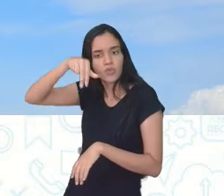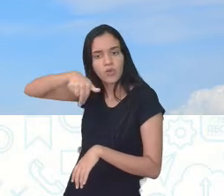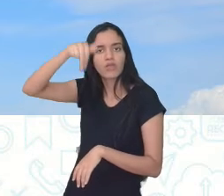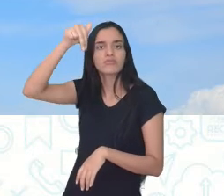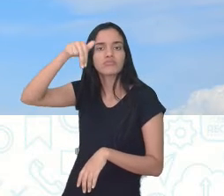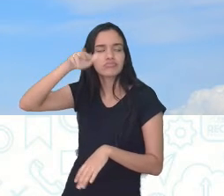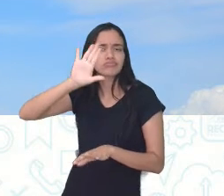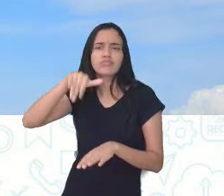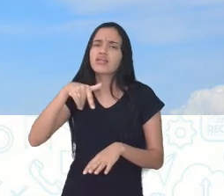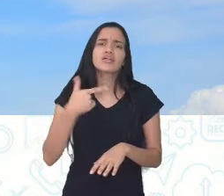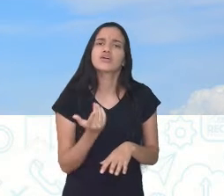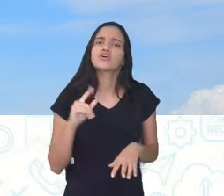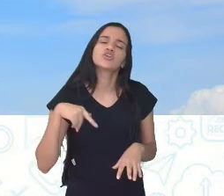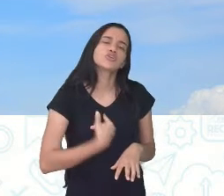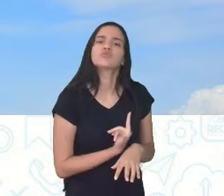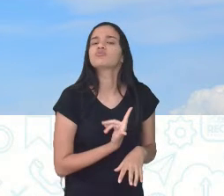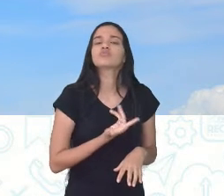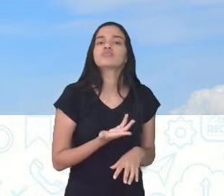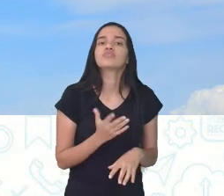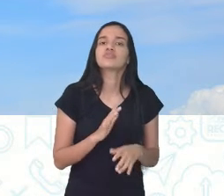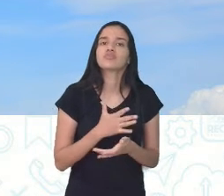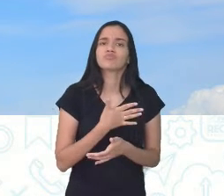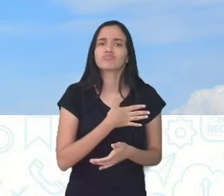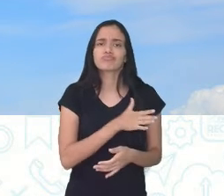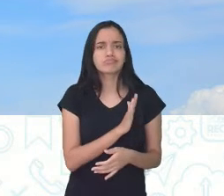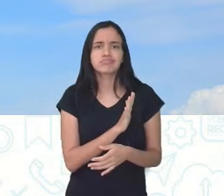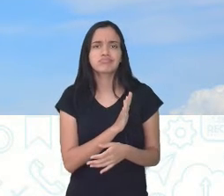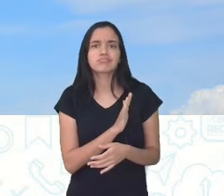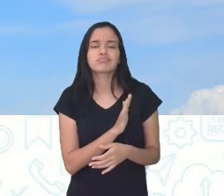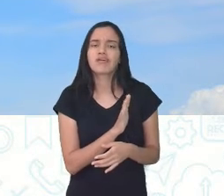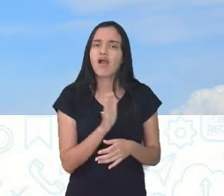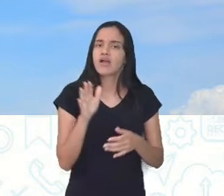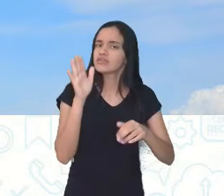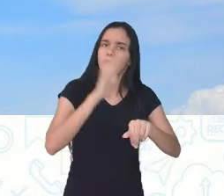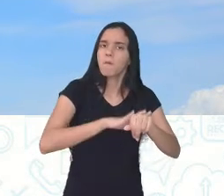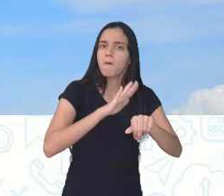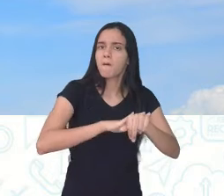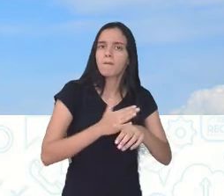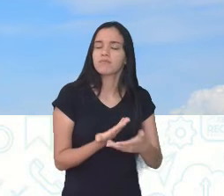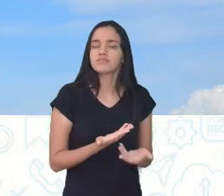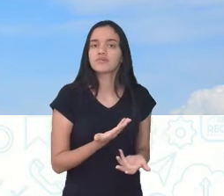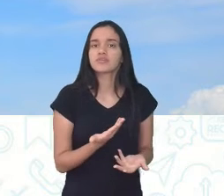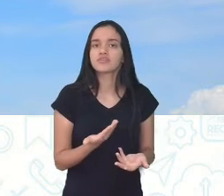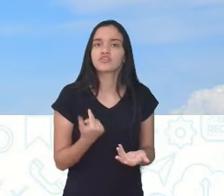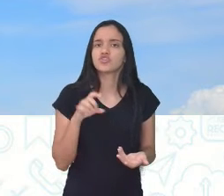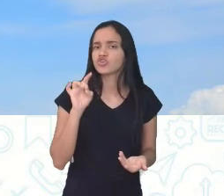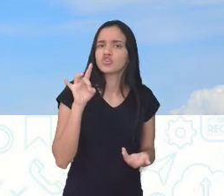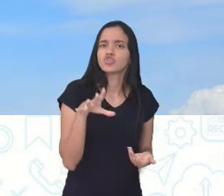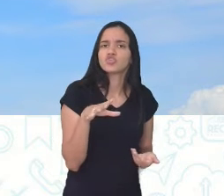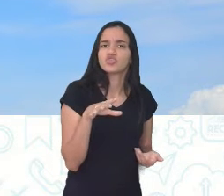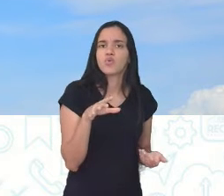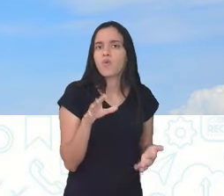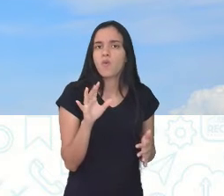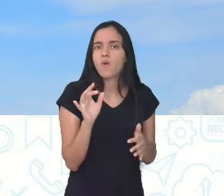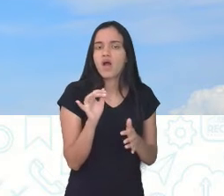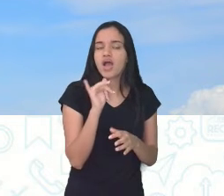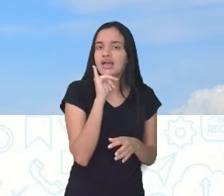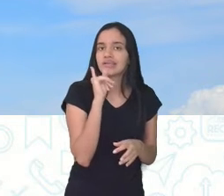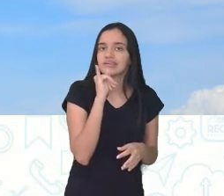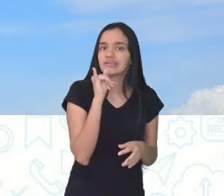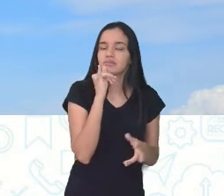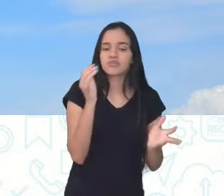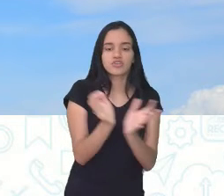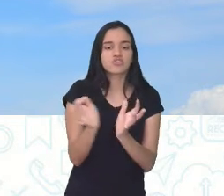assim, não estamos satisfeitos com essa situação aí, né? de só essas camadas que têm